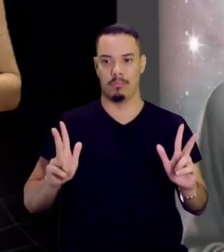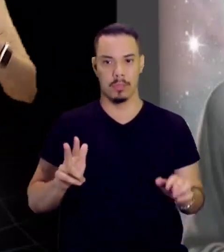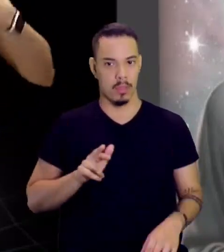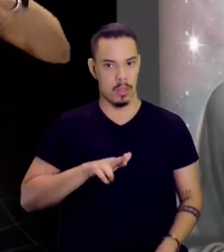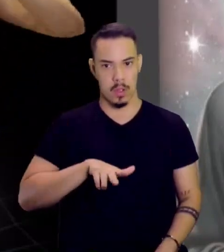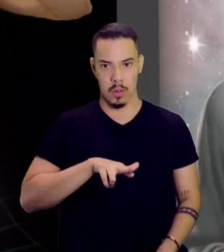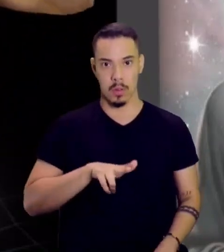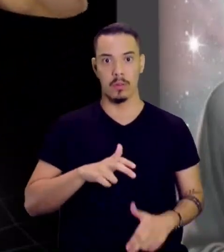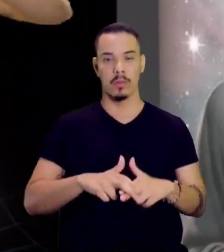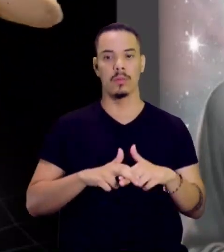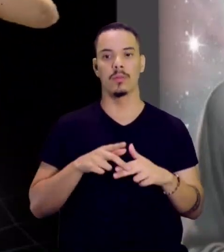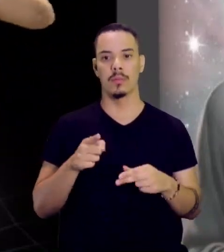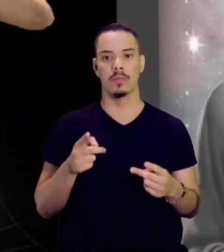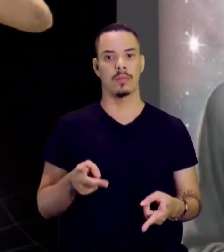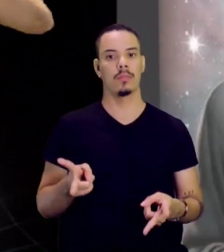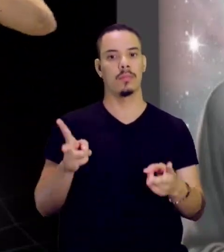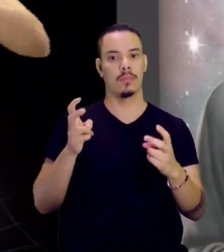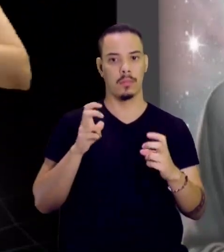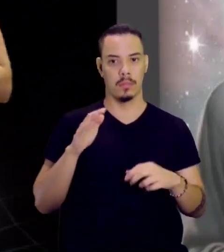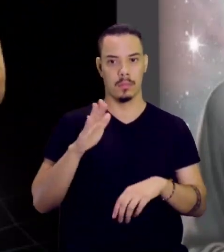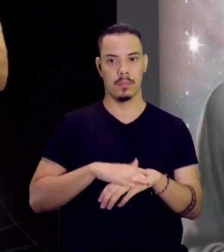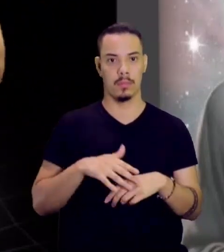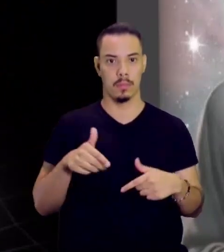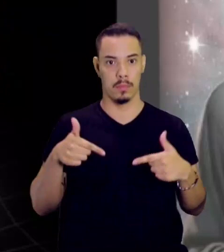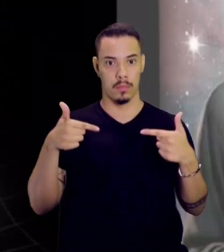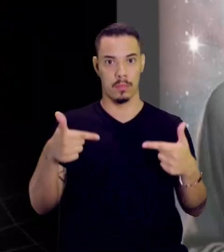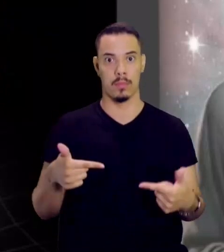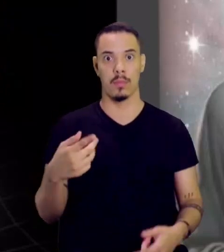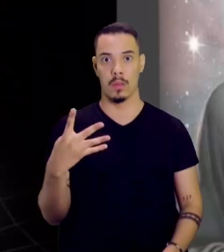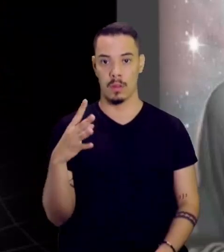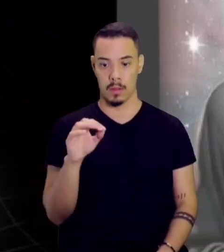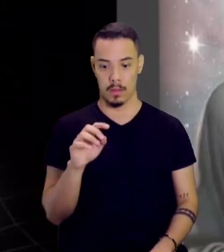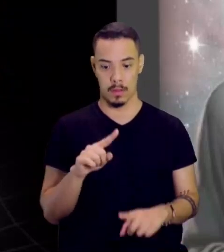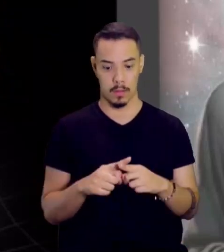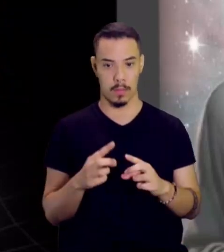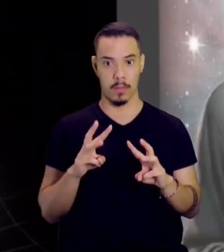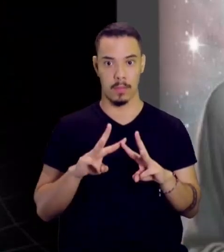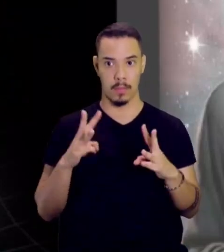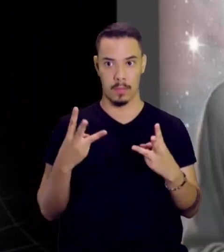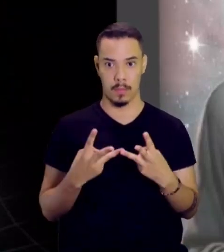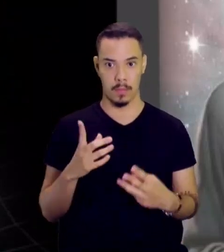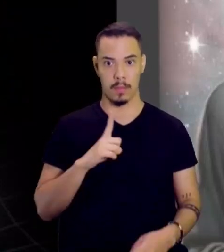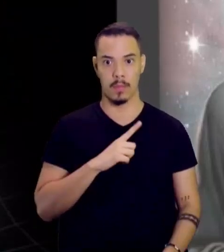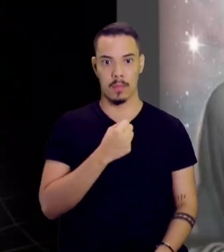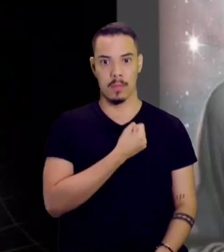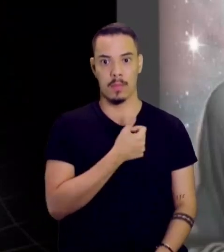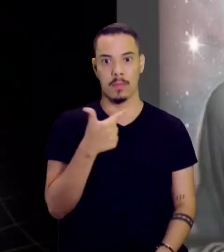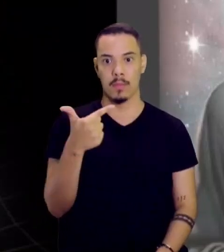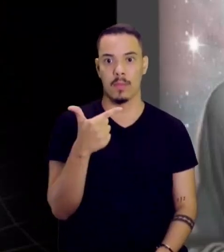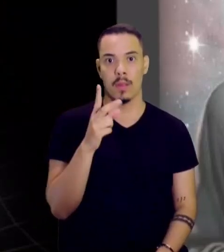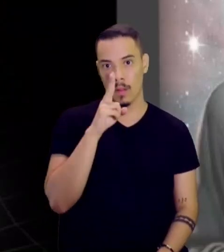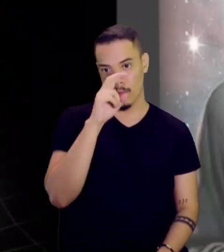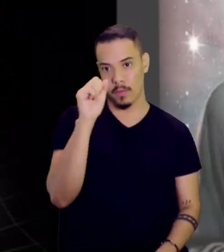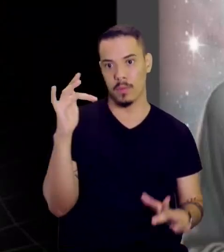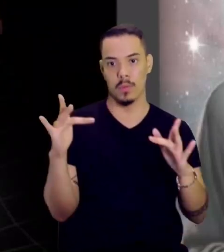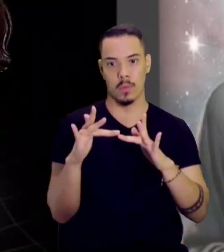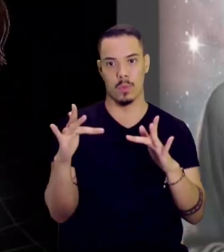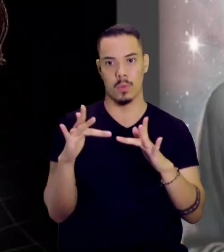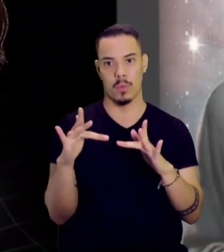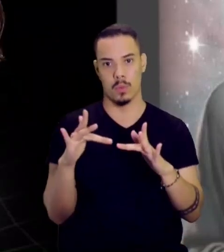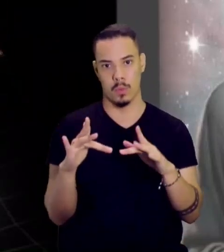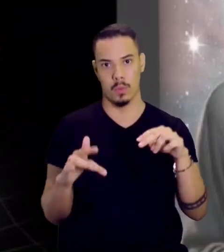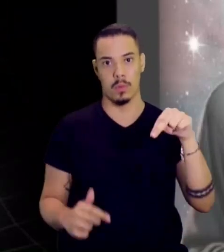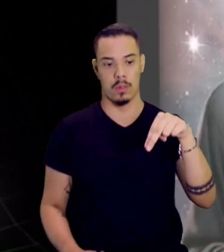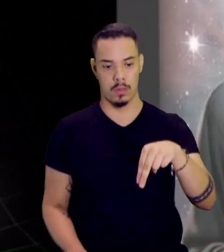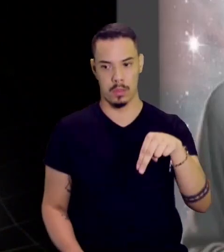a gente tem que perceber que a força de ação é 40, mas quando a massa ele vale 2, aquela força de contato entre os dois, por isso foi chamado de